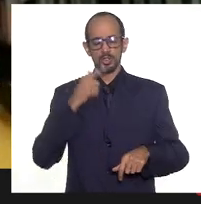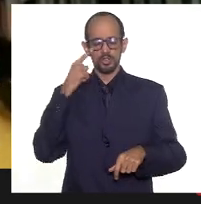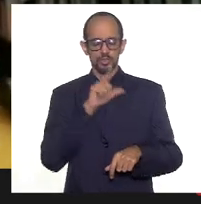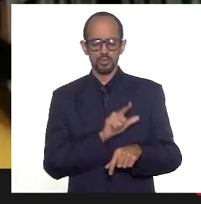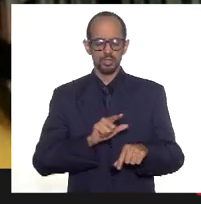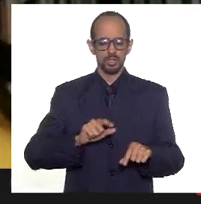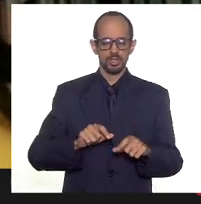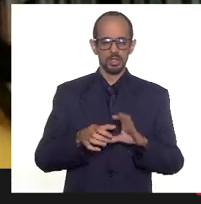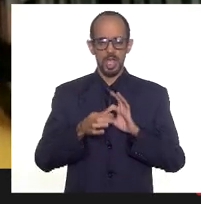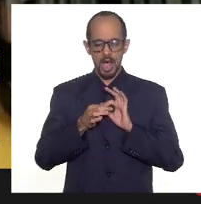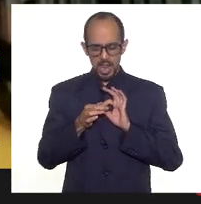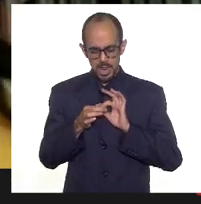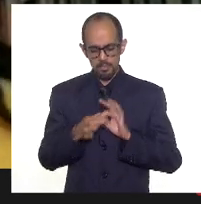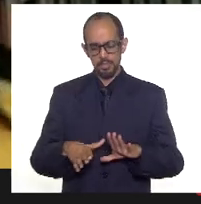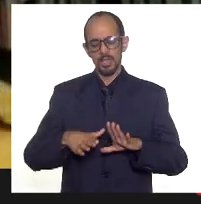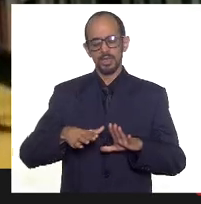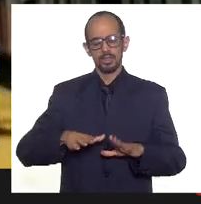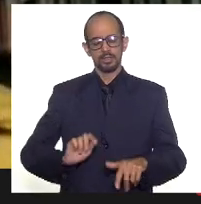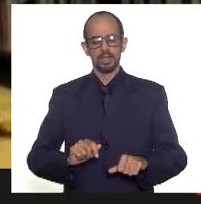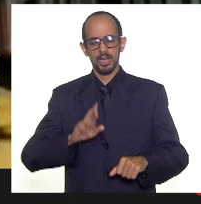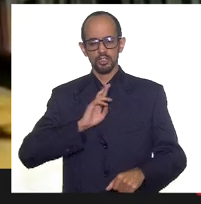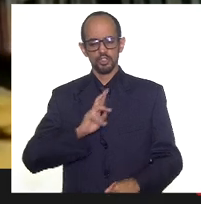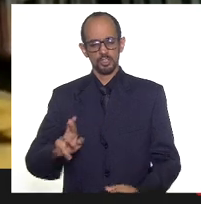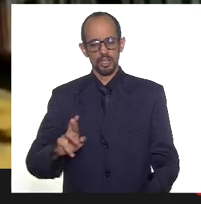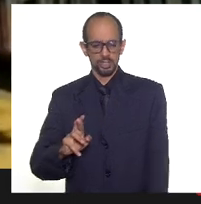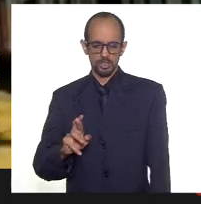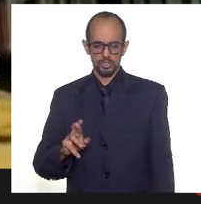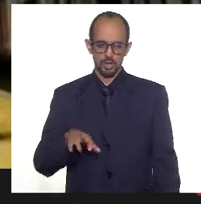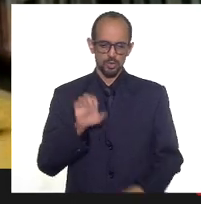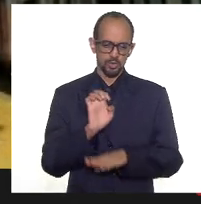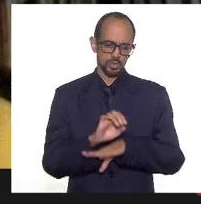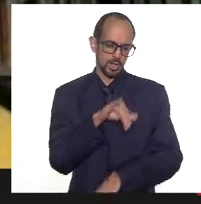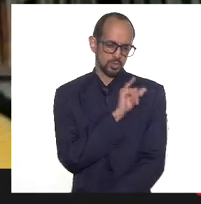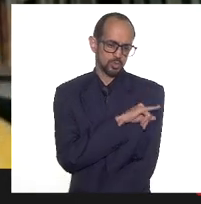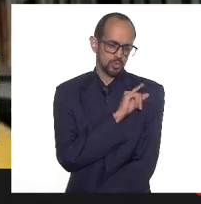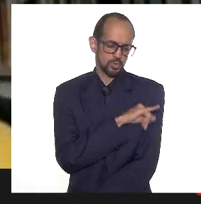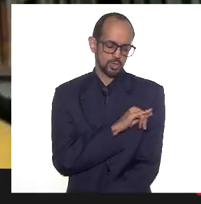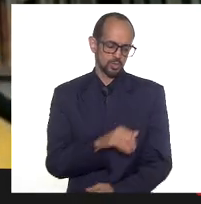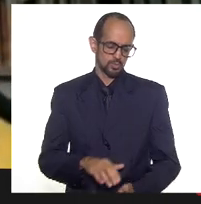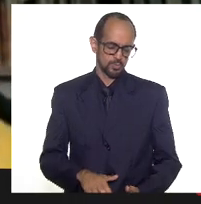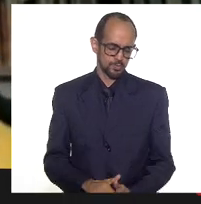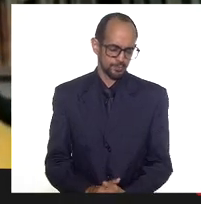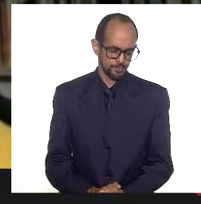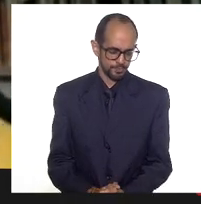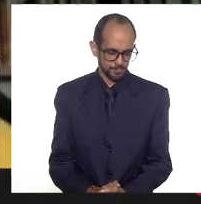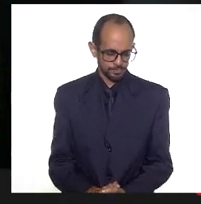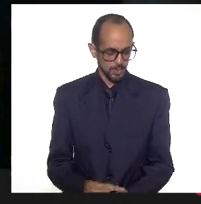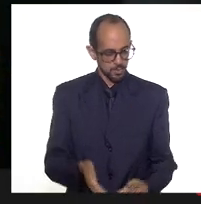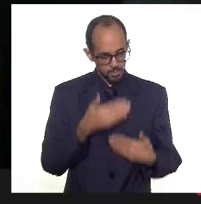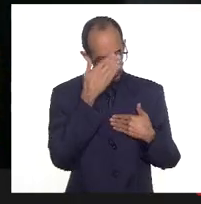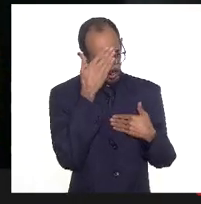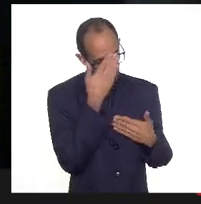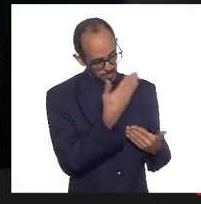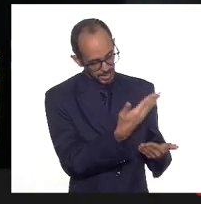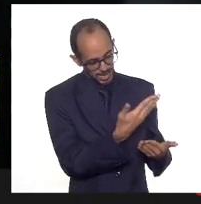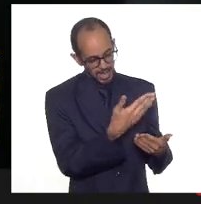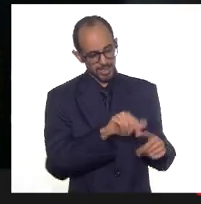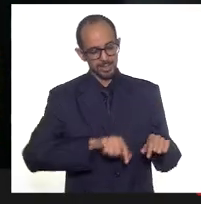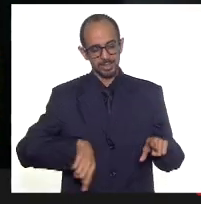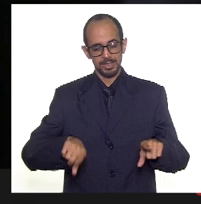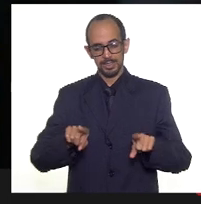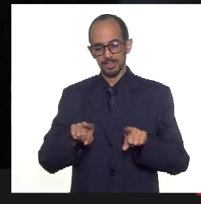a democracia, a liberdade religiosa no Estado de Janeiro. Obrigada, e fazendo aqui